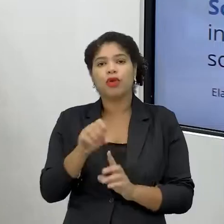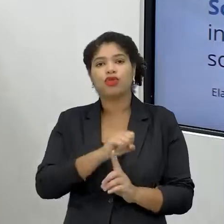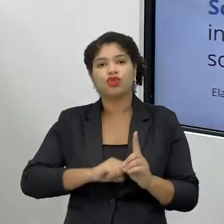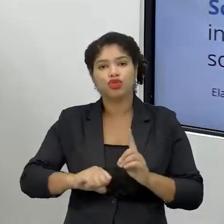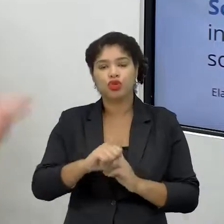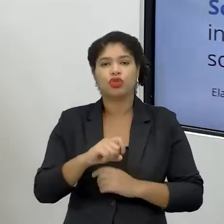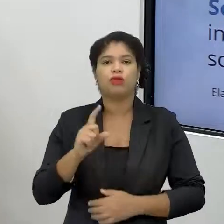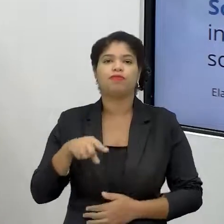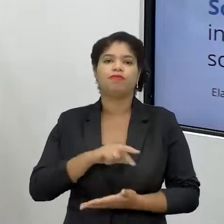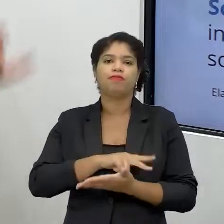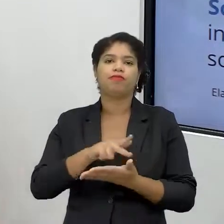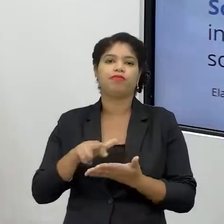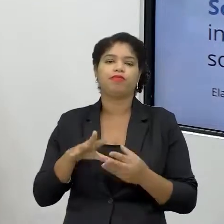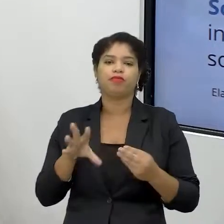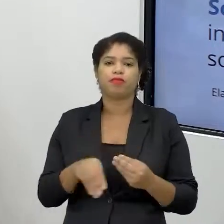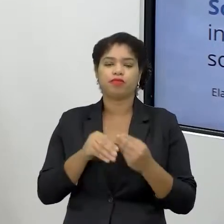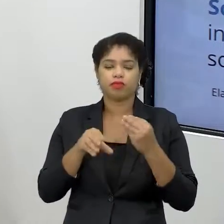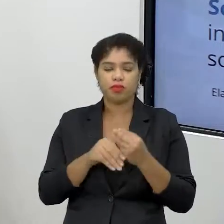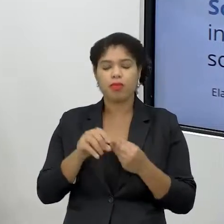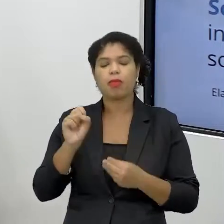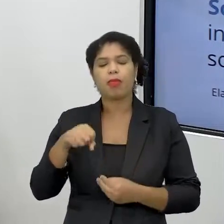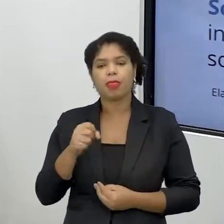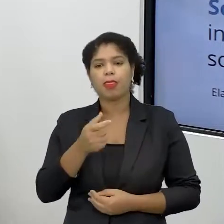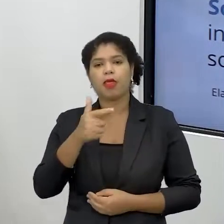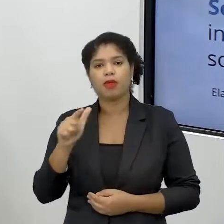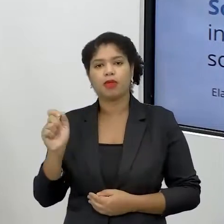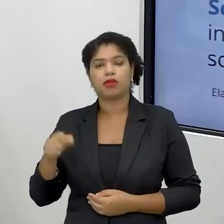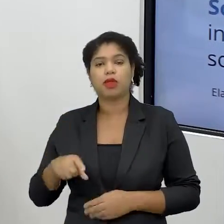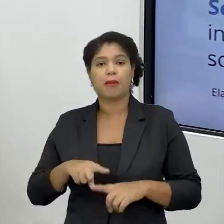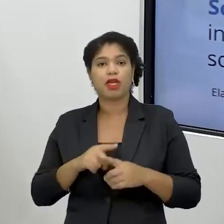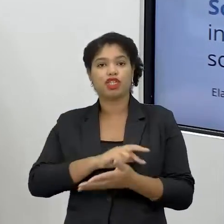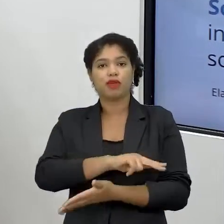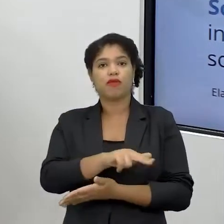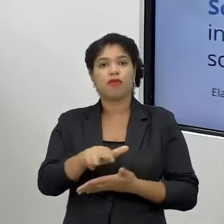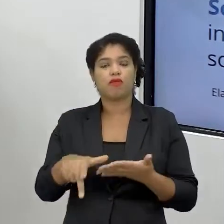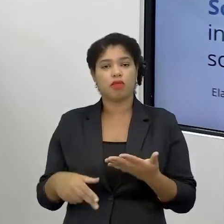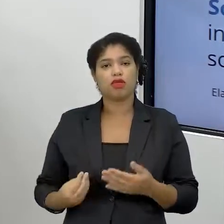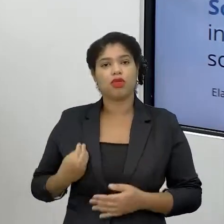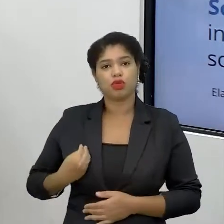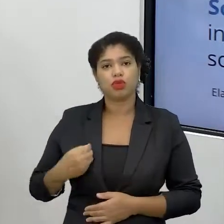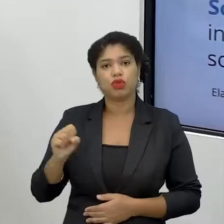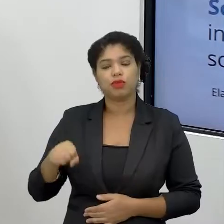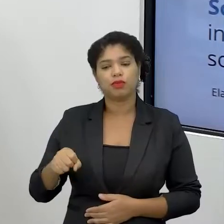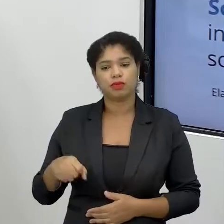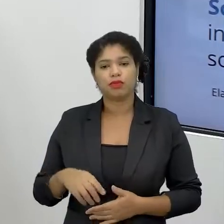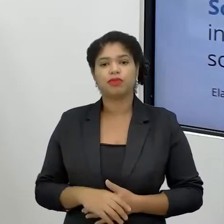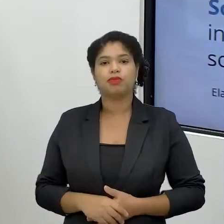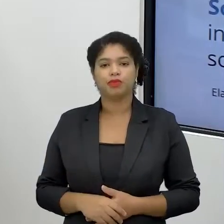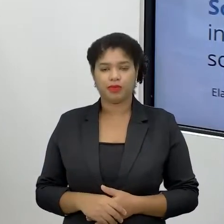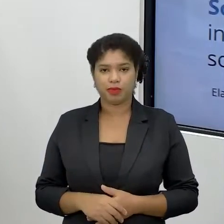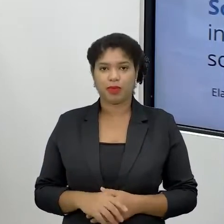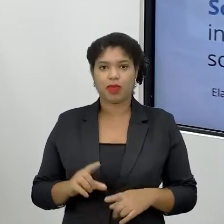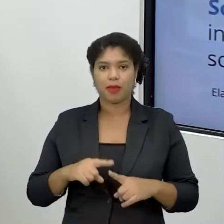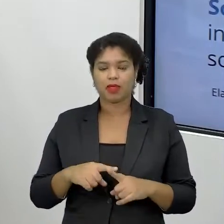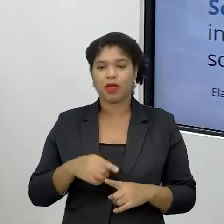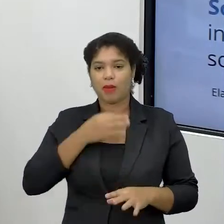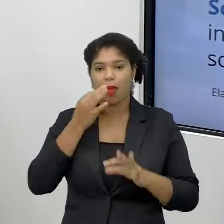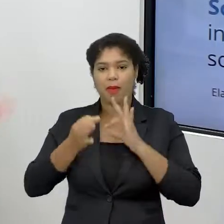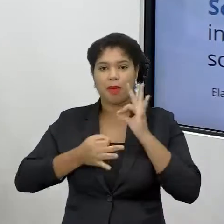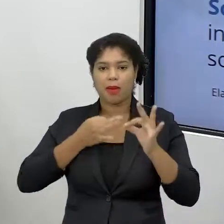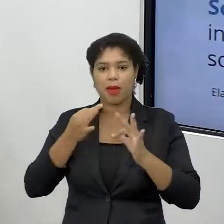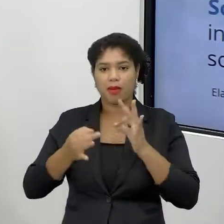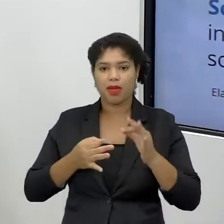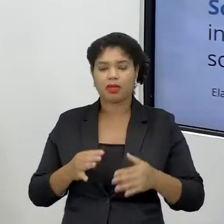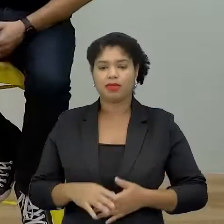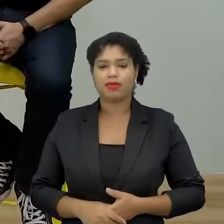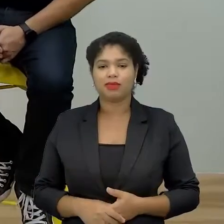vários elementos que vão compor isso. E a gente já viu vários deles, né? Então hoje a gente vai comentar aqui algumas coisas que